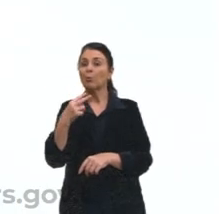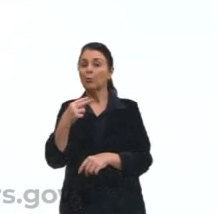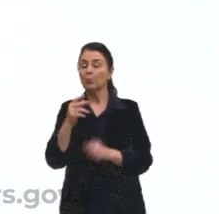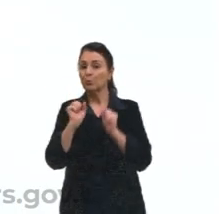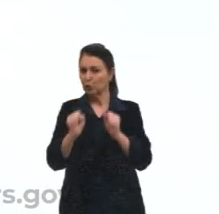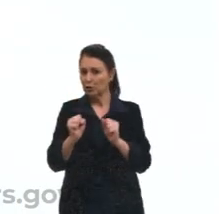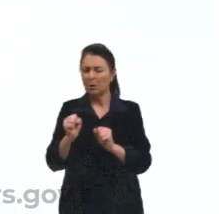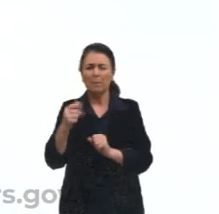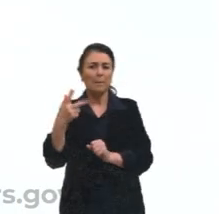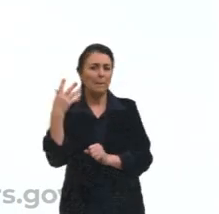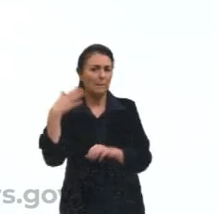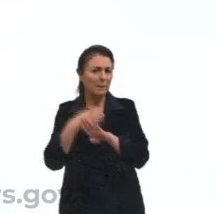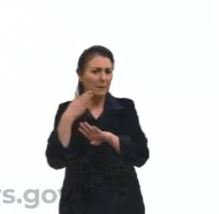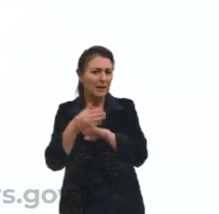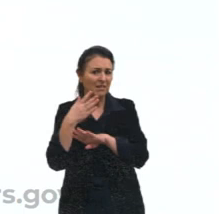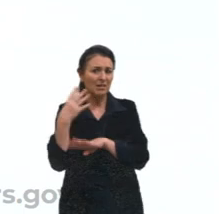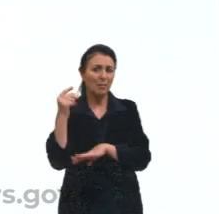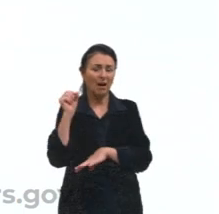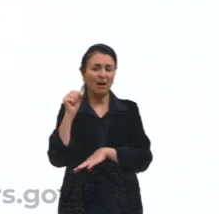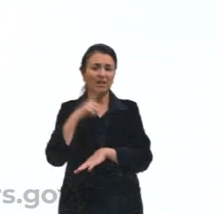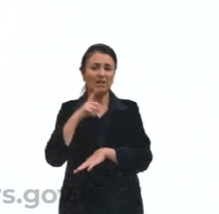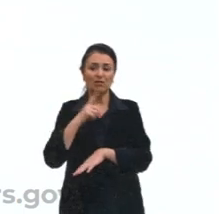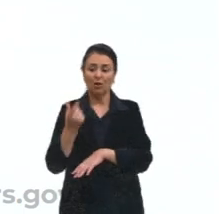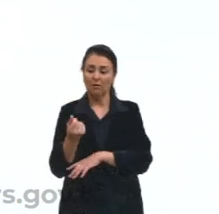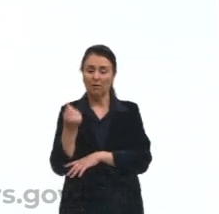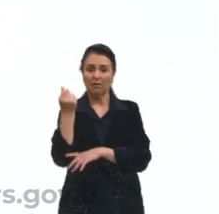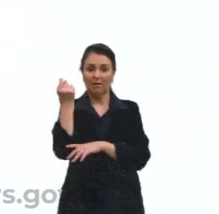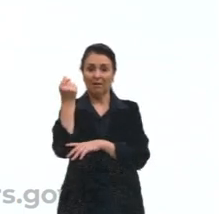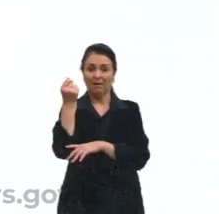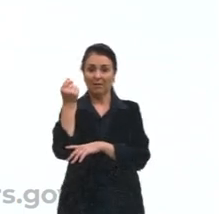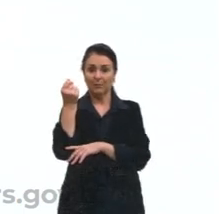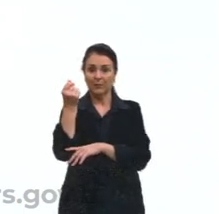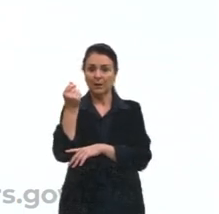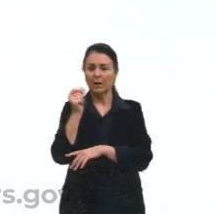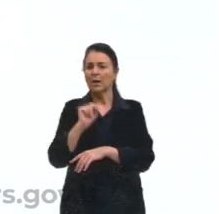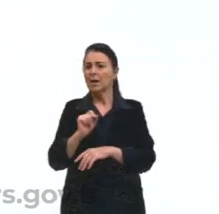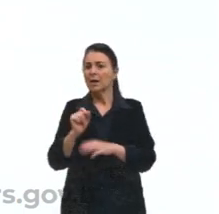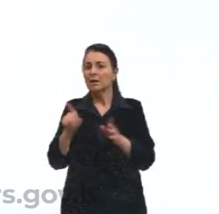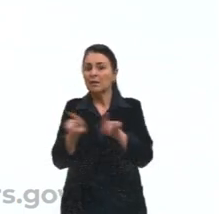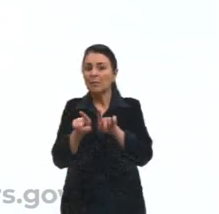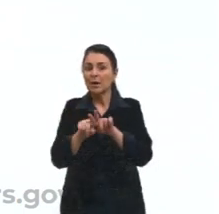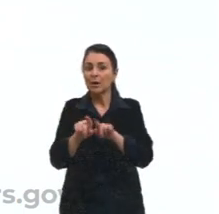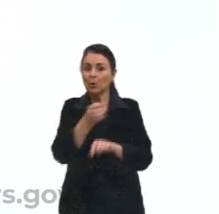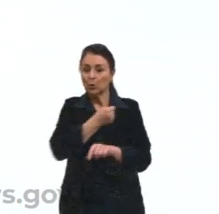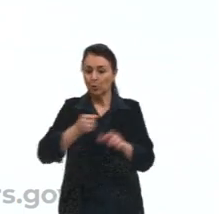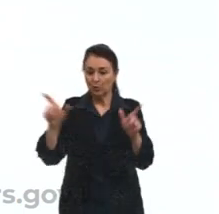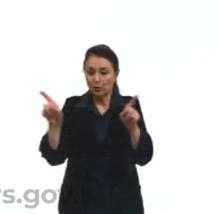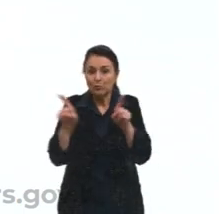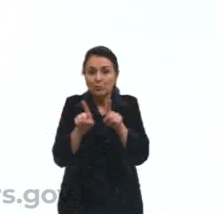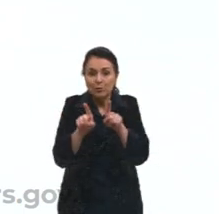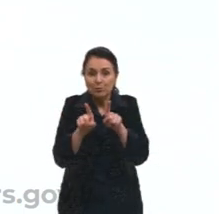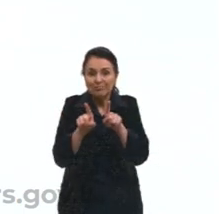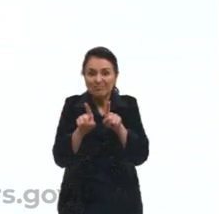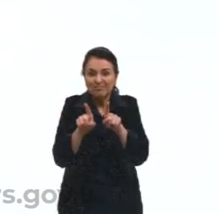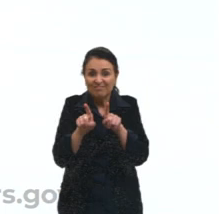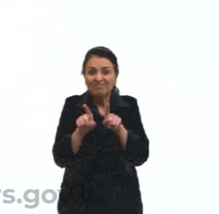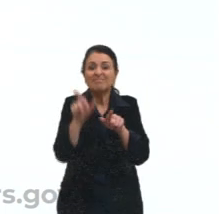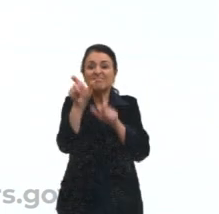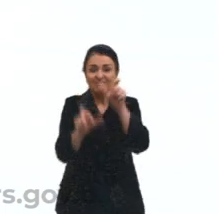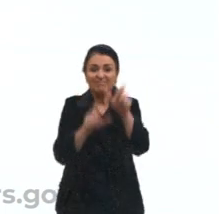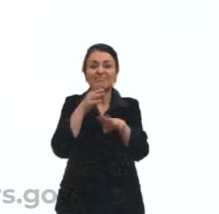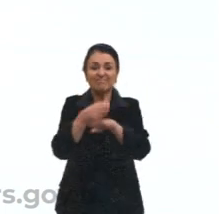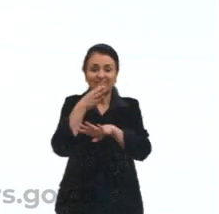10 vai aumentar o número de pessoas que participavam dessas assembleias e esse território vai ser dividido